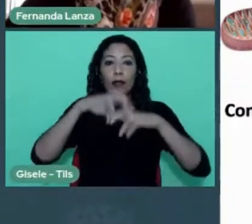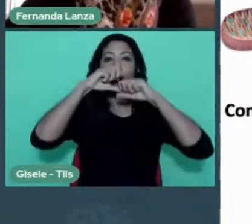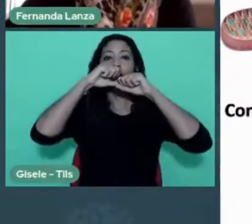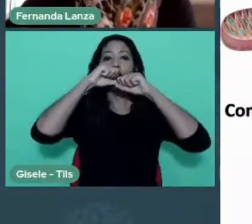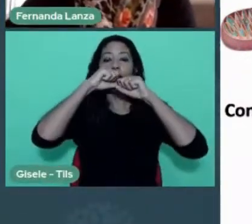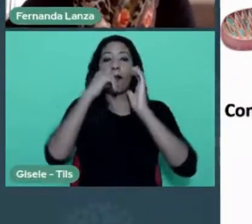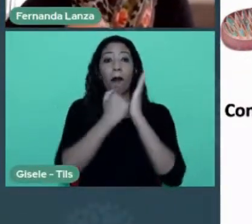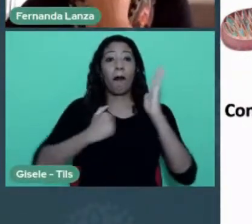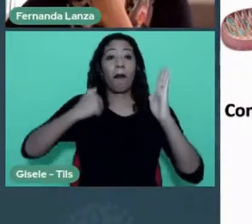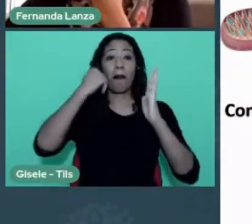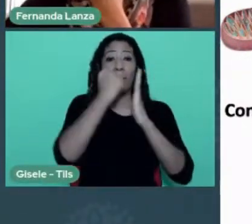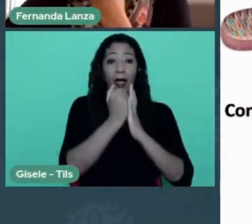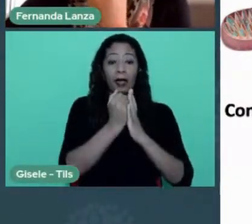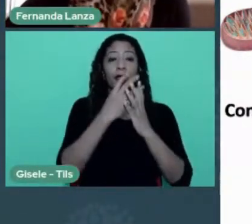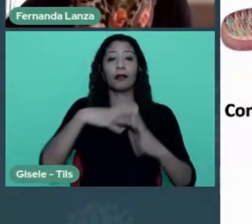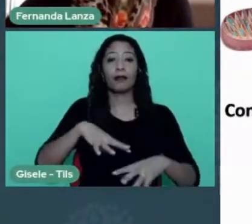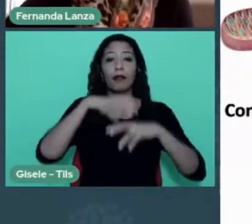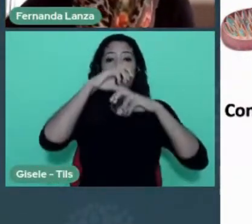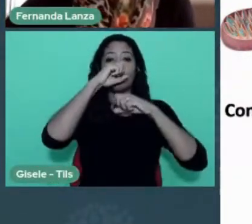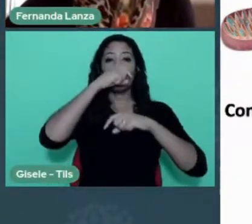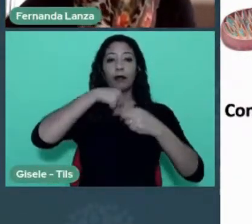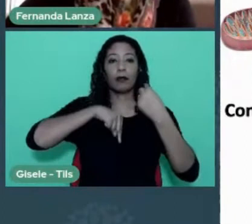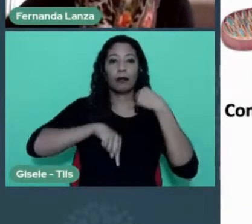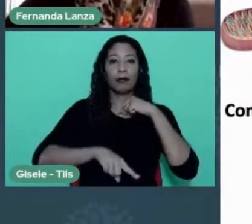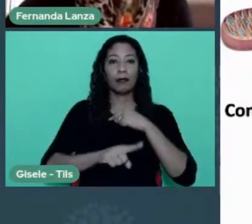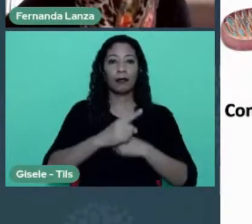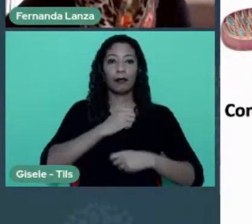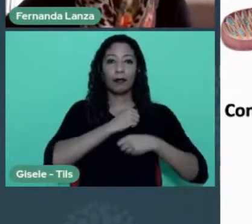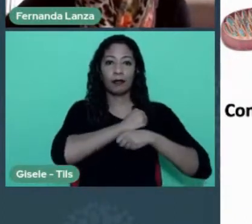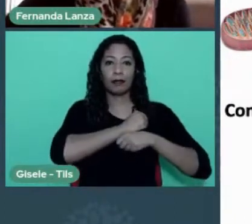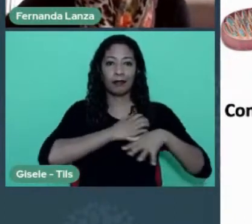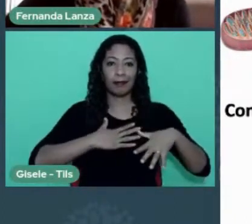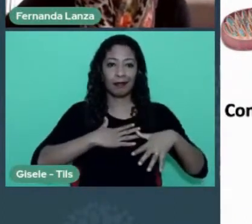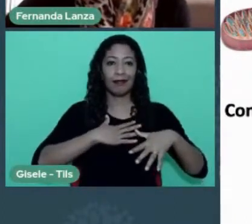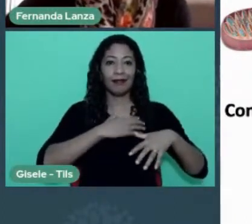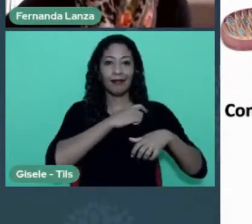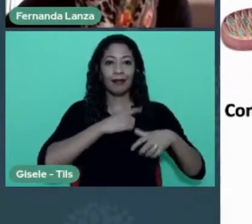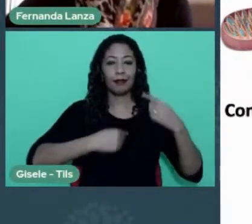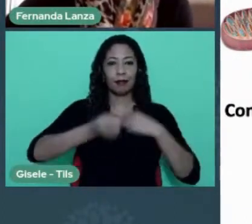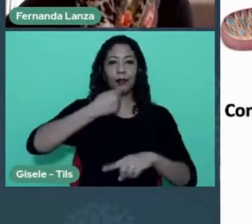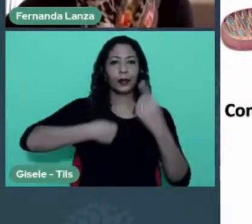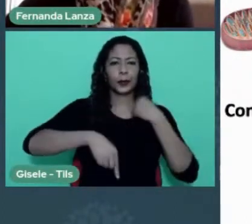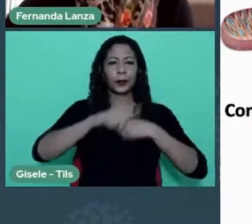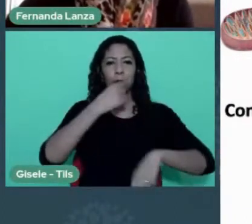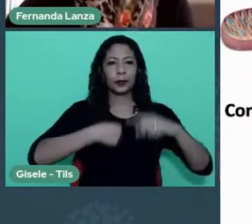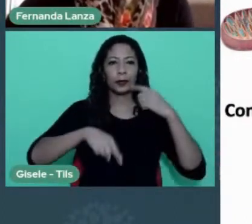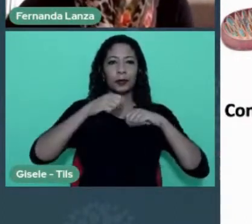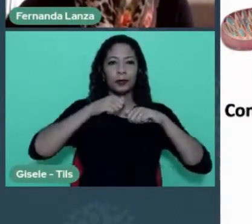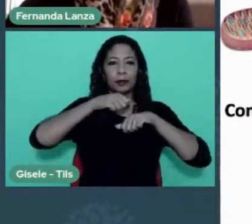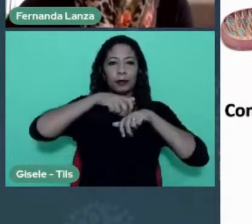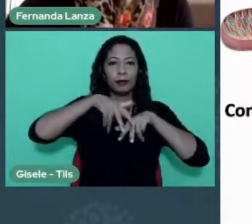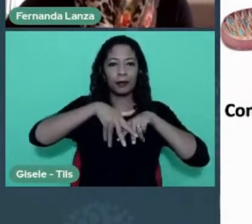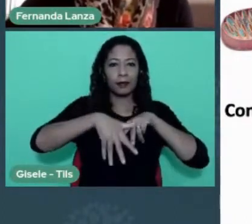oxigênio vai ser transportado pela circulação cardíaca, pela circulação cardiovascular, até